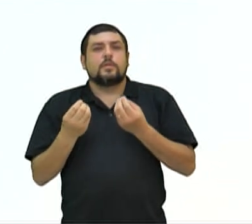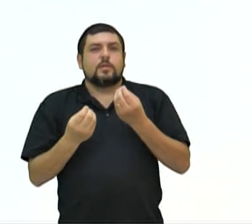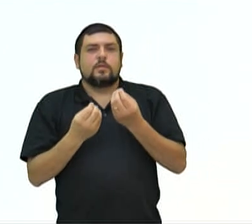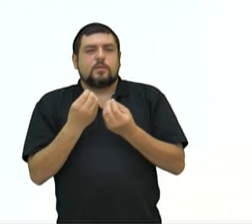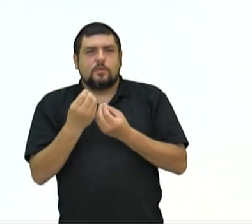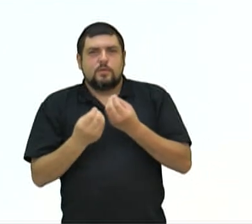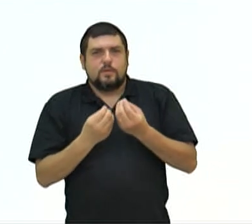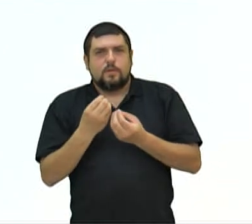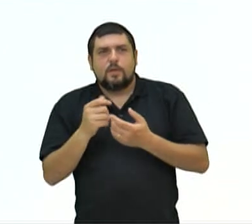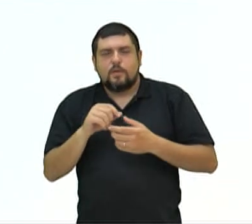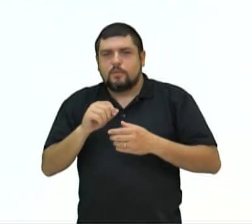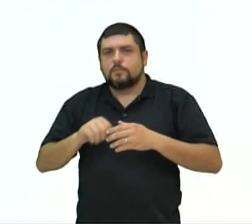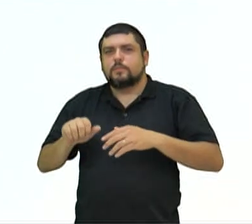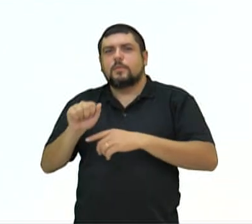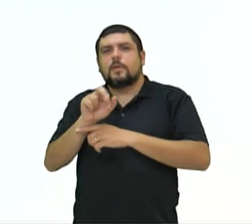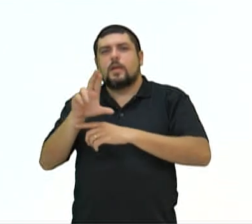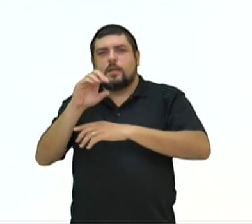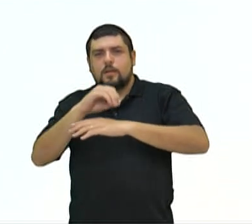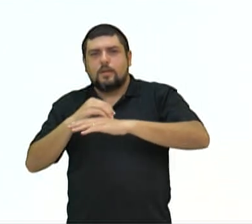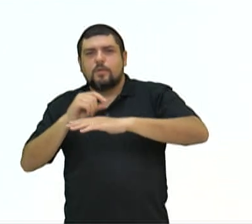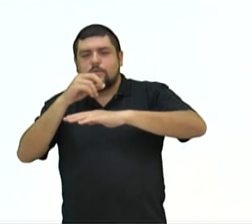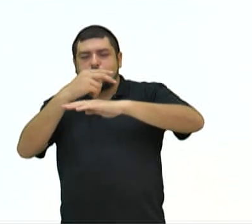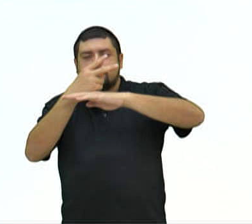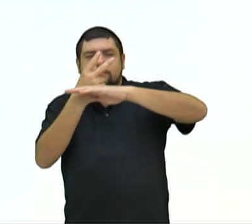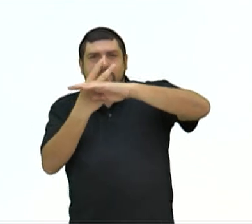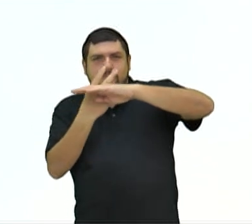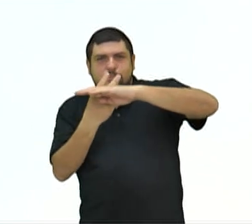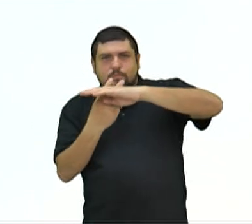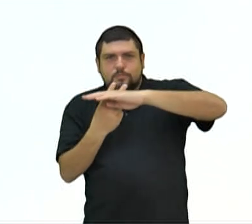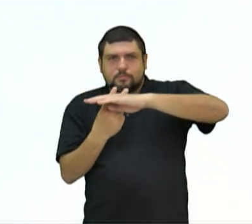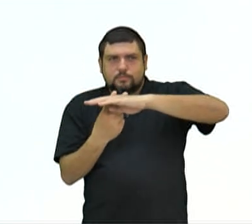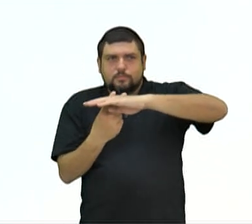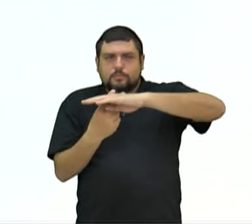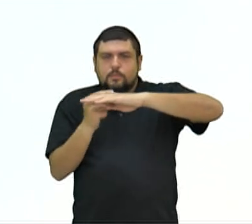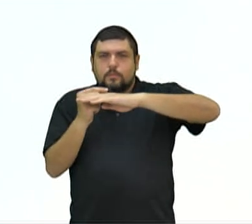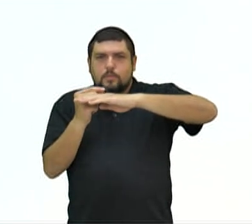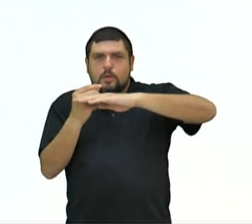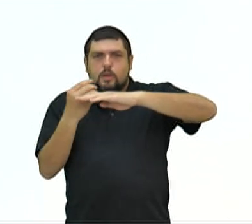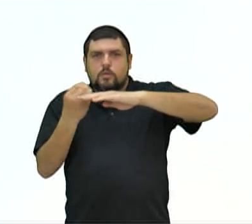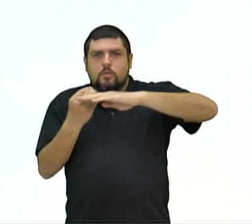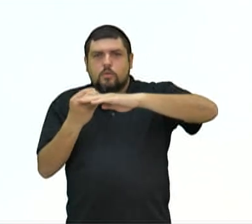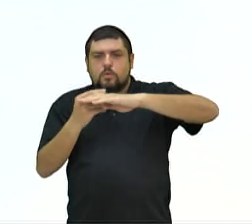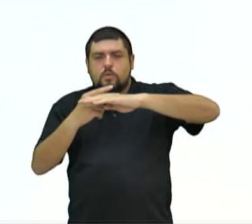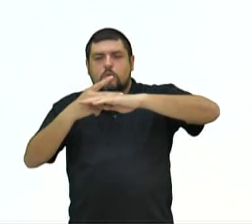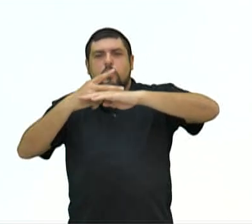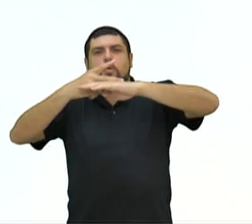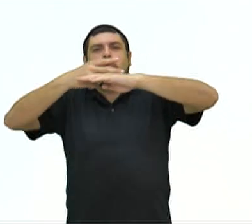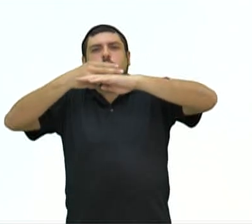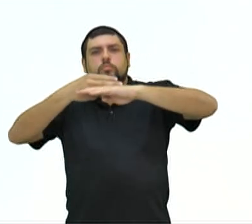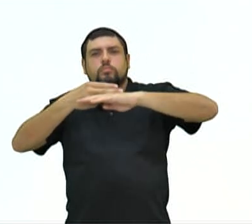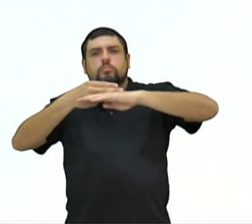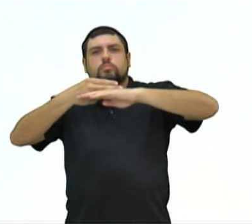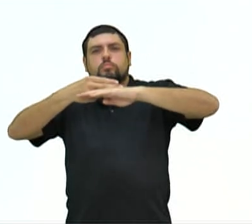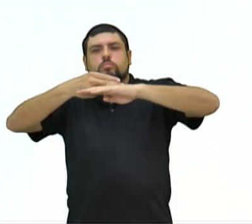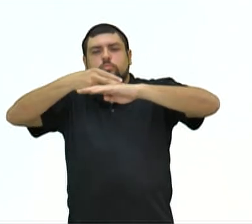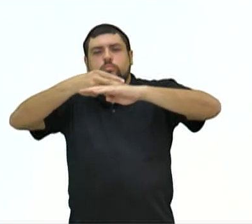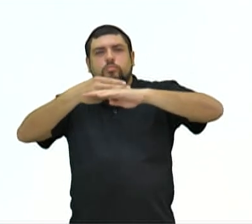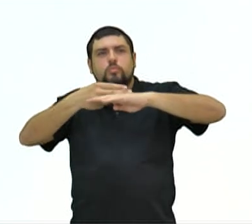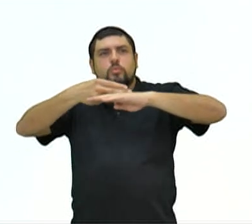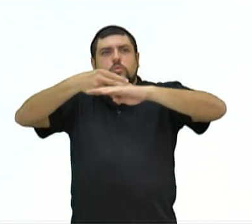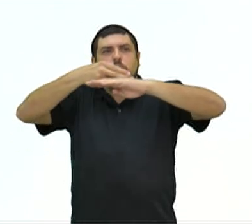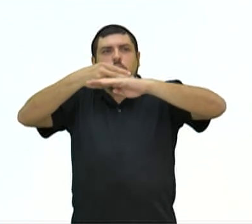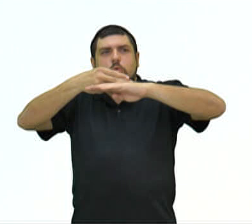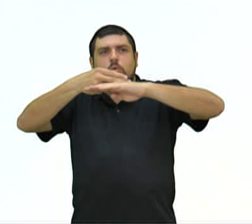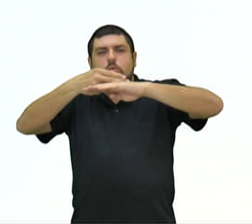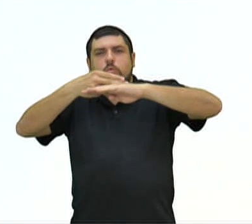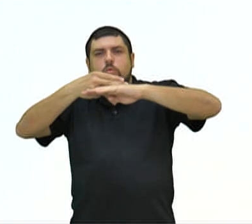para dentro da água, né? Agora, as duas pernas ficam juntas sobre a superfície e com